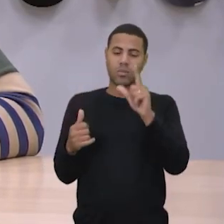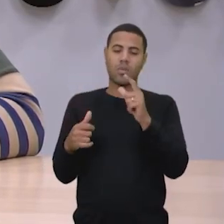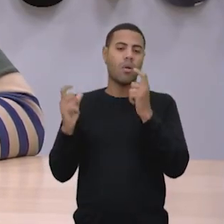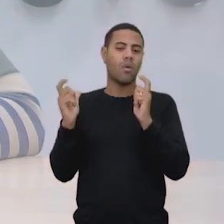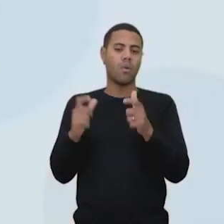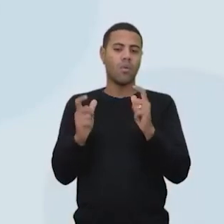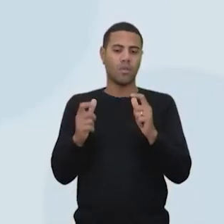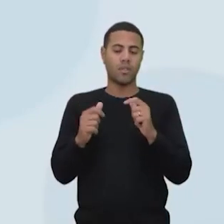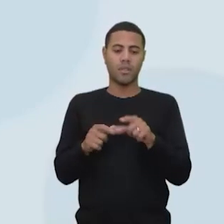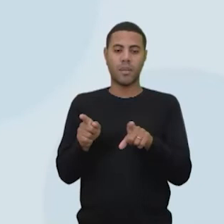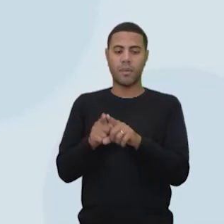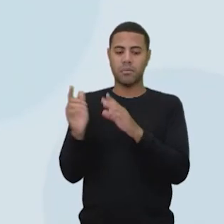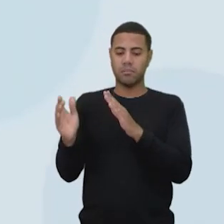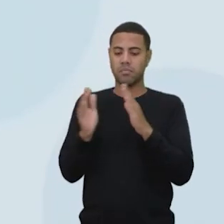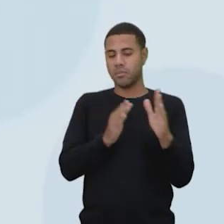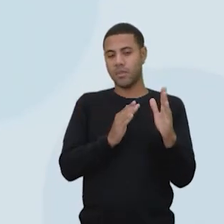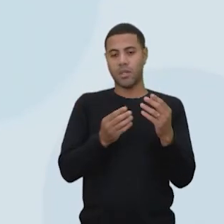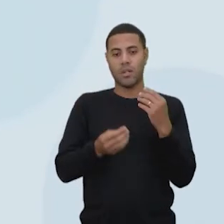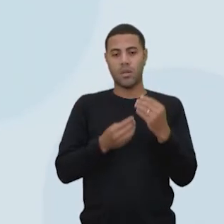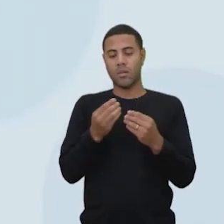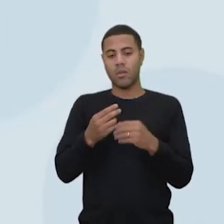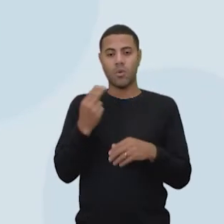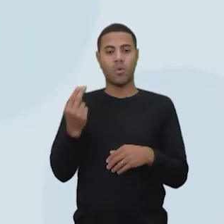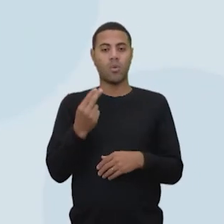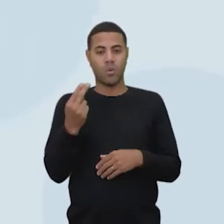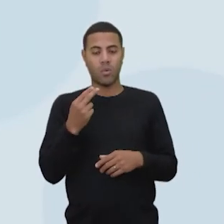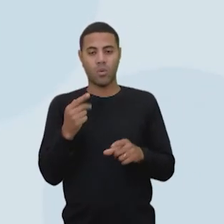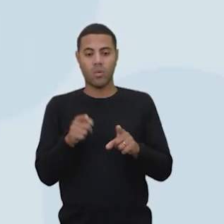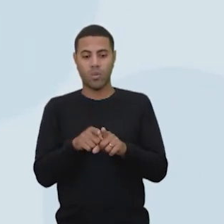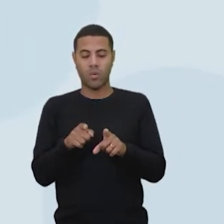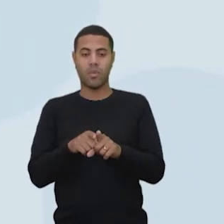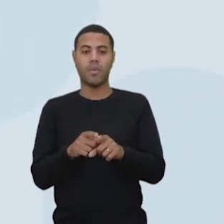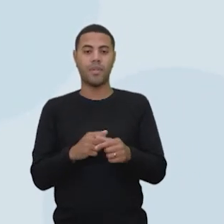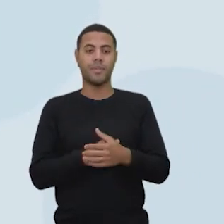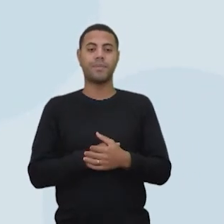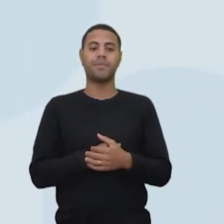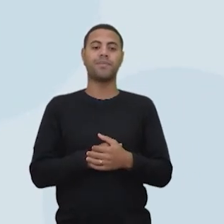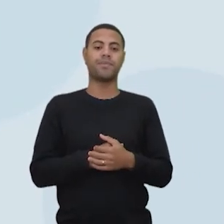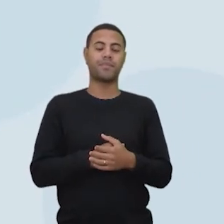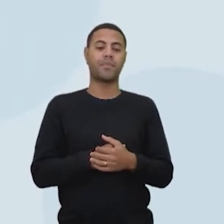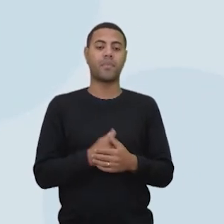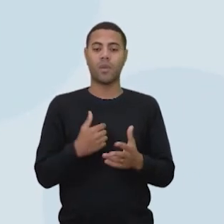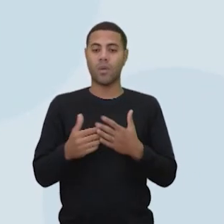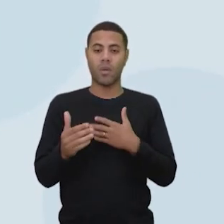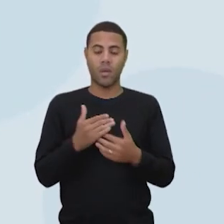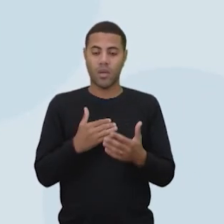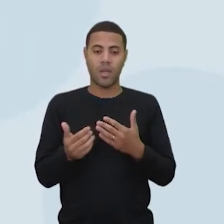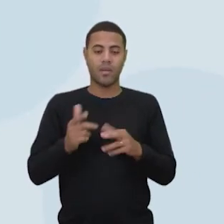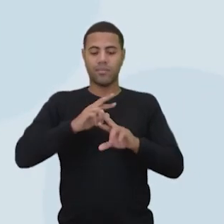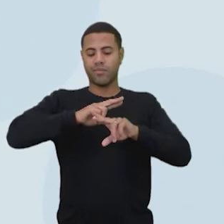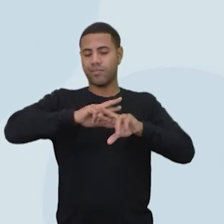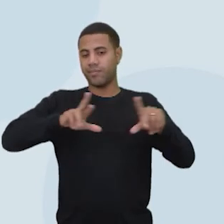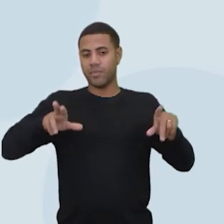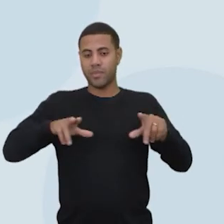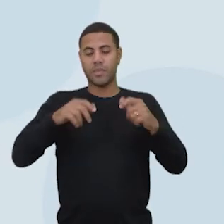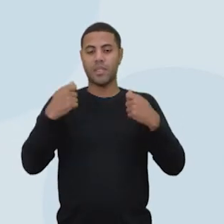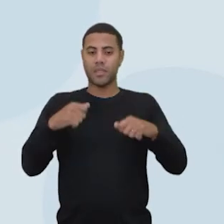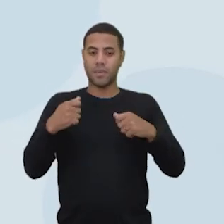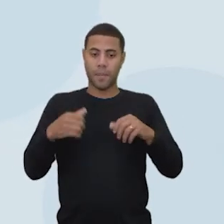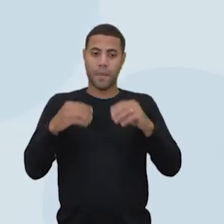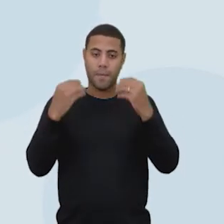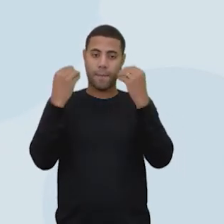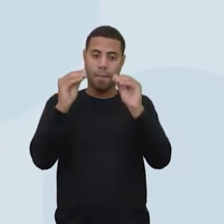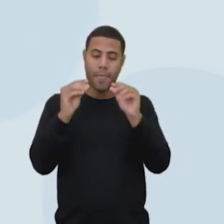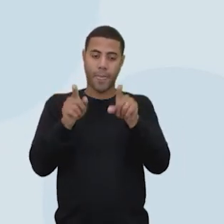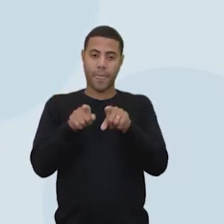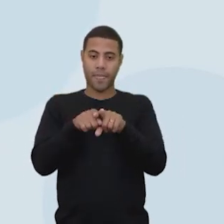E procedimentos e protocolos usados no experimento. Tá? Qualquer variação deve ser descrita. Tudo